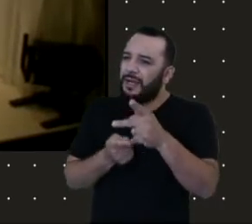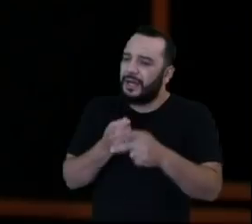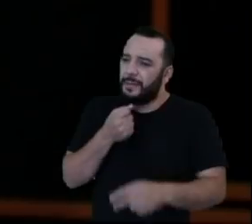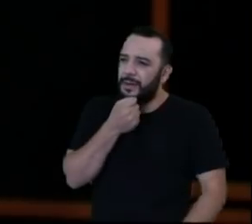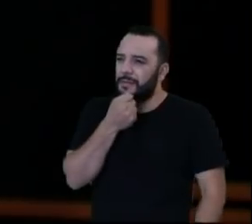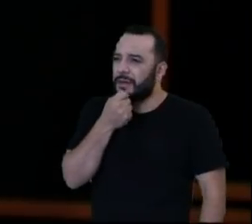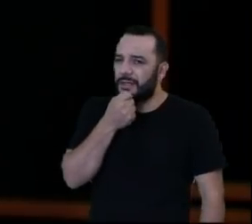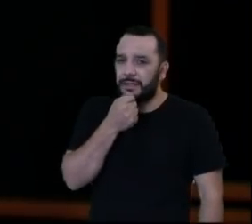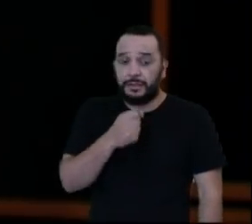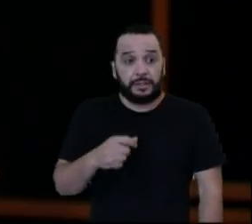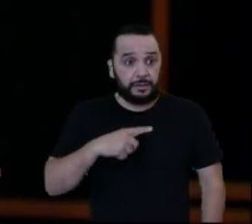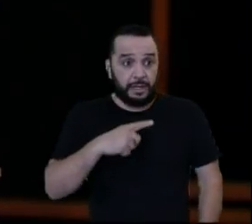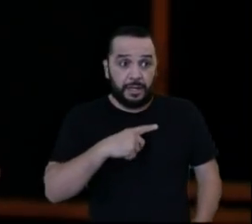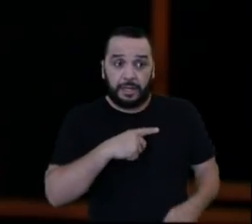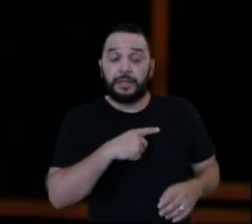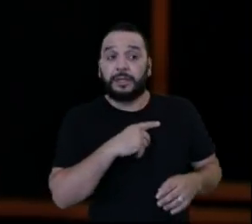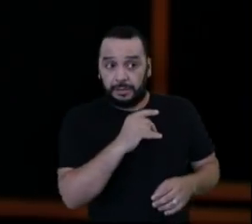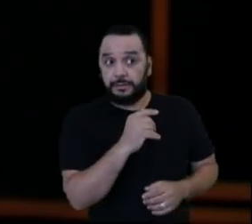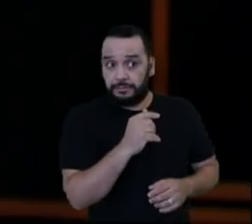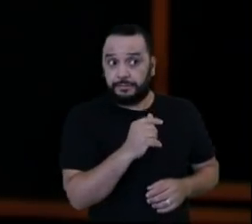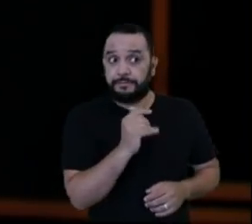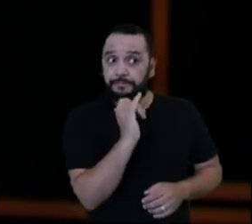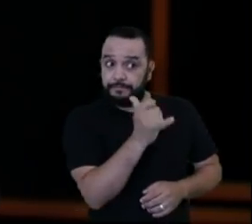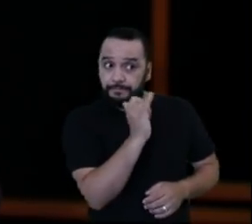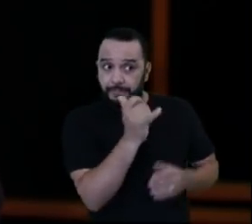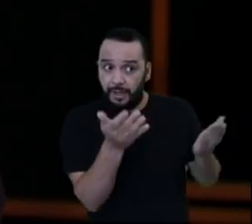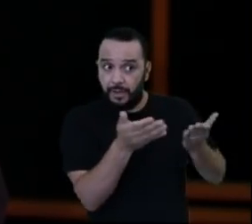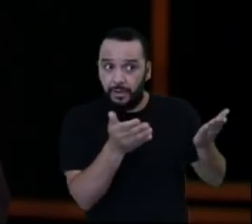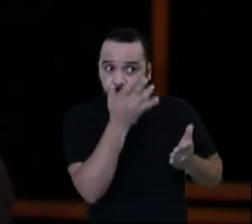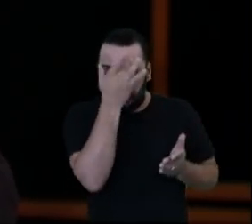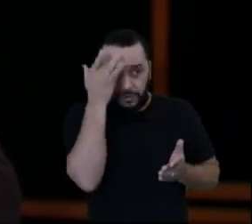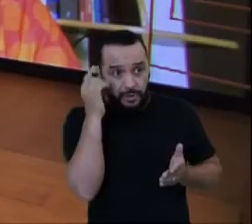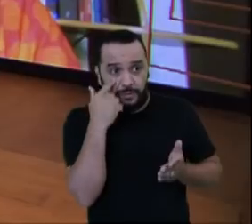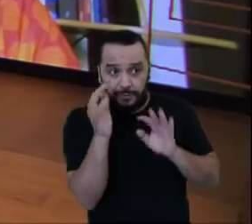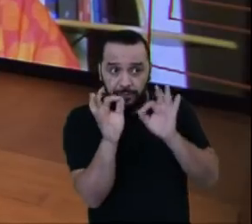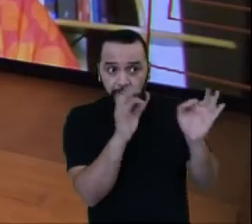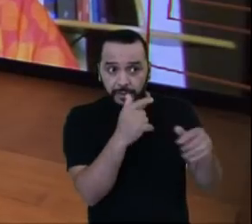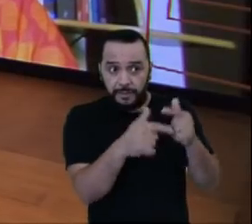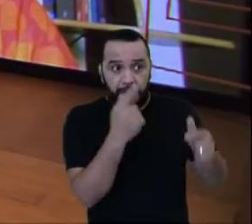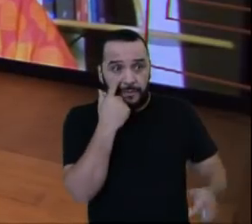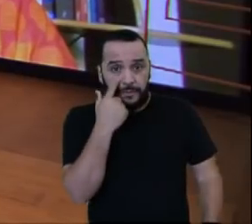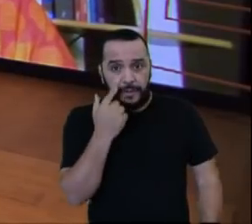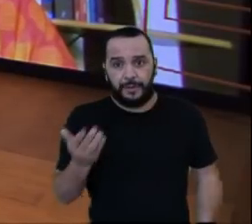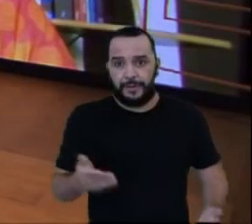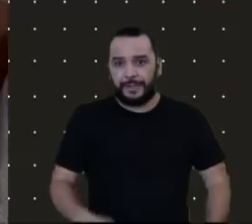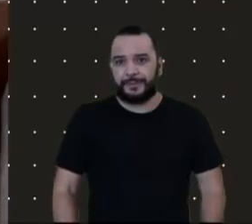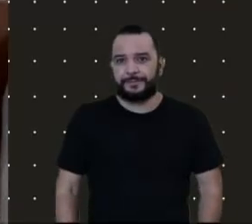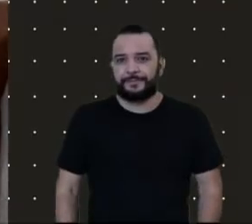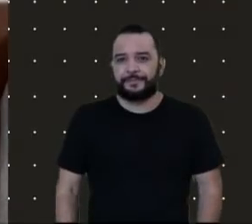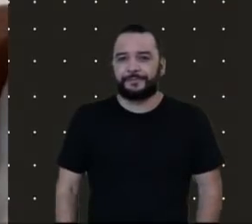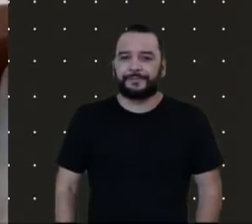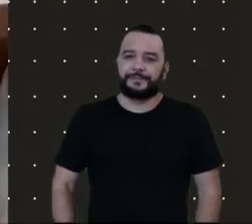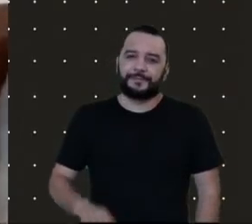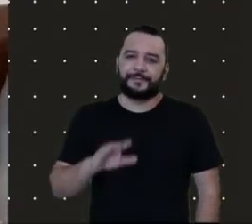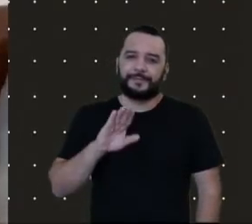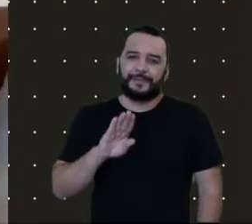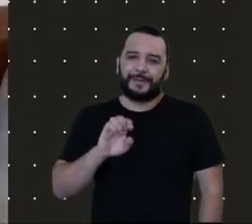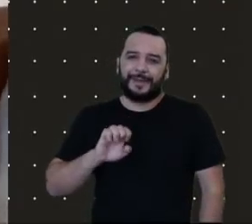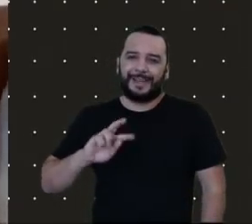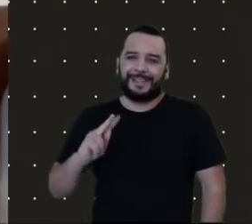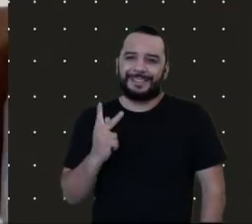coloquei totalmente em cena. As escolhas que eu fiz dos personagens de Clarice têm a ver também com a minha própria vida. Eu coloquei na